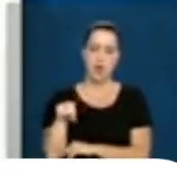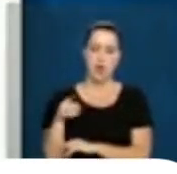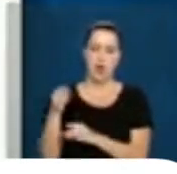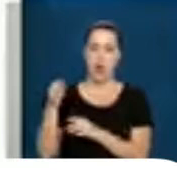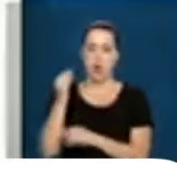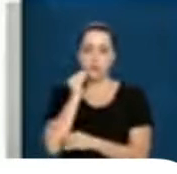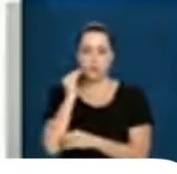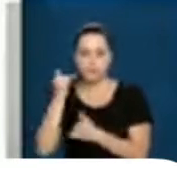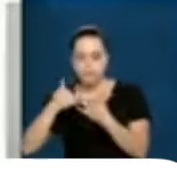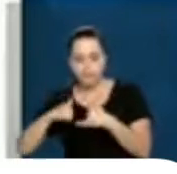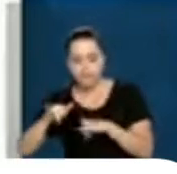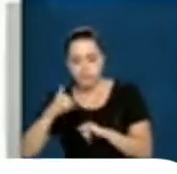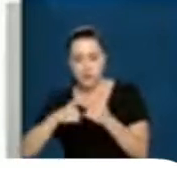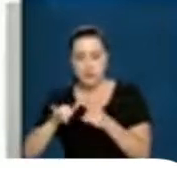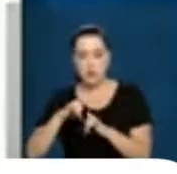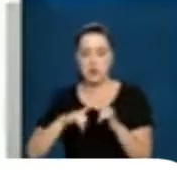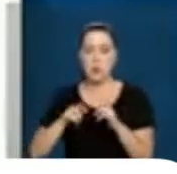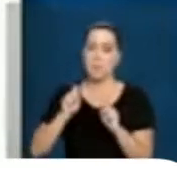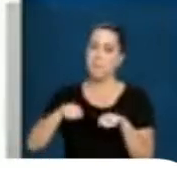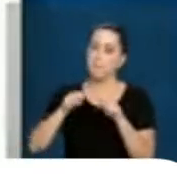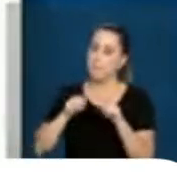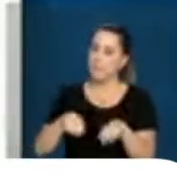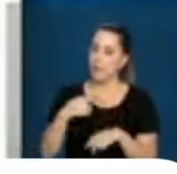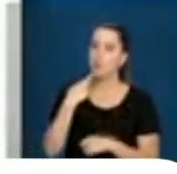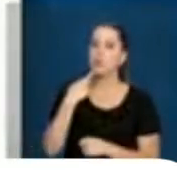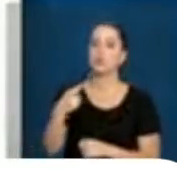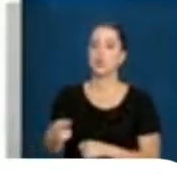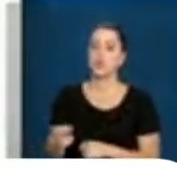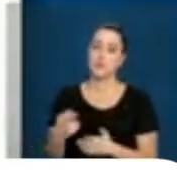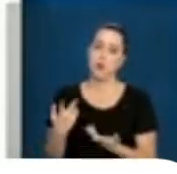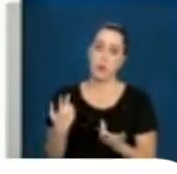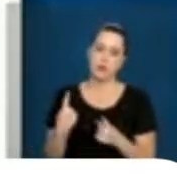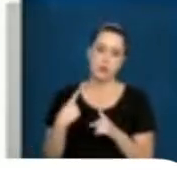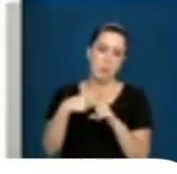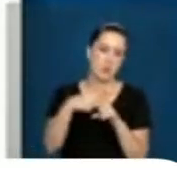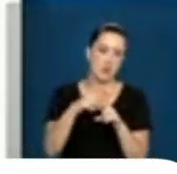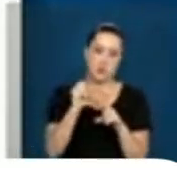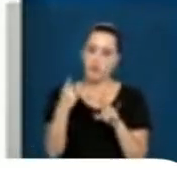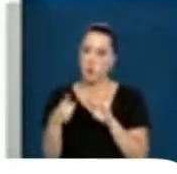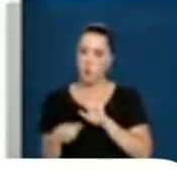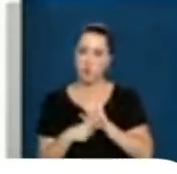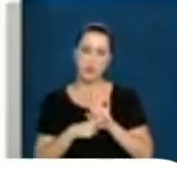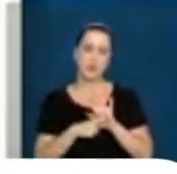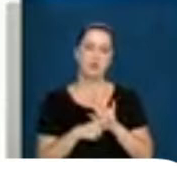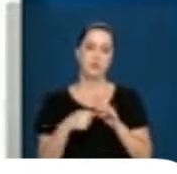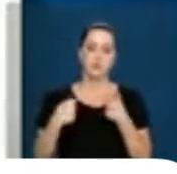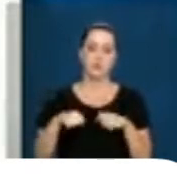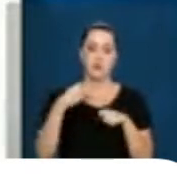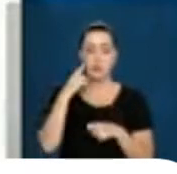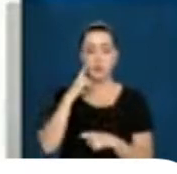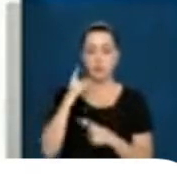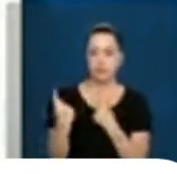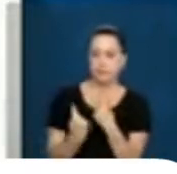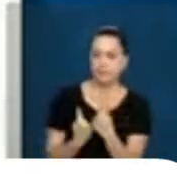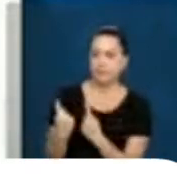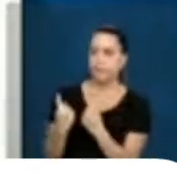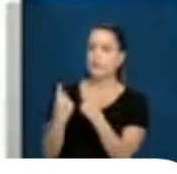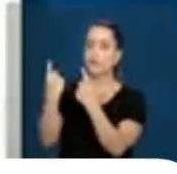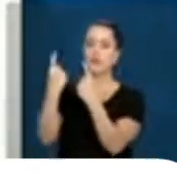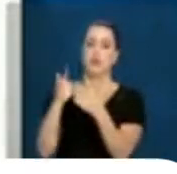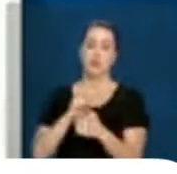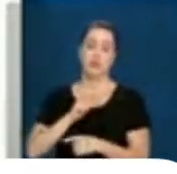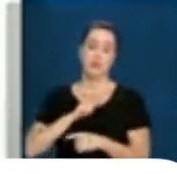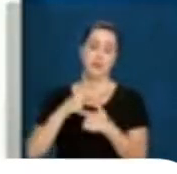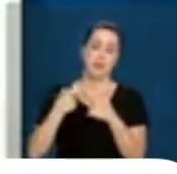estão em processamento, ou seja, eles podem ser confirmados ou não, a depender de cada região. Tem regiões que nós temos